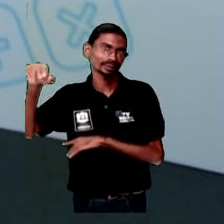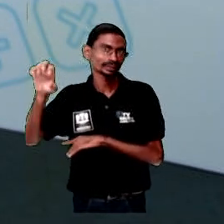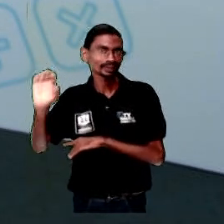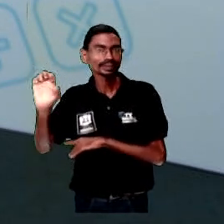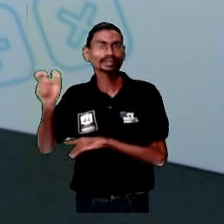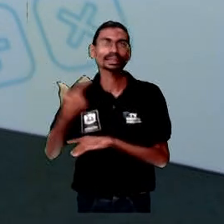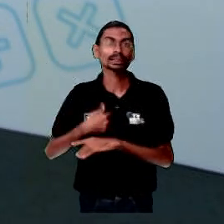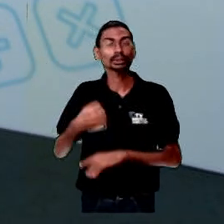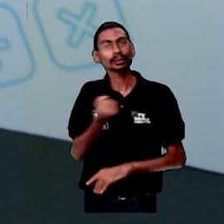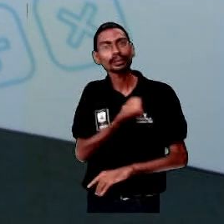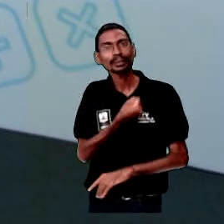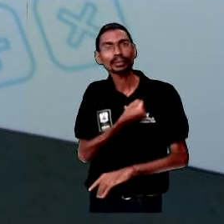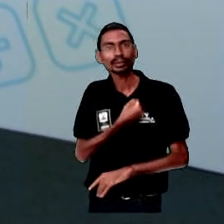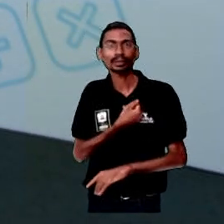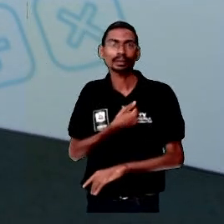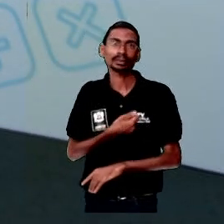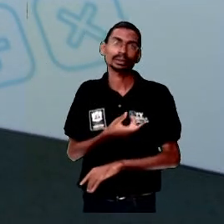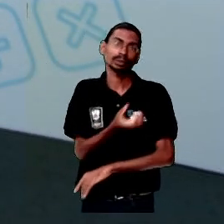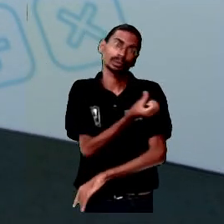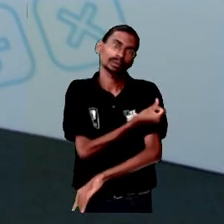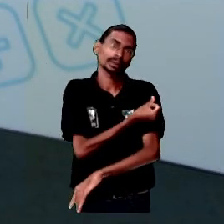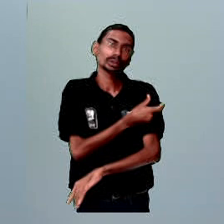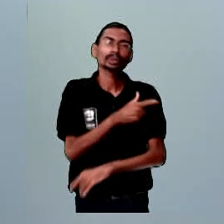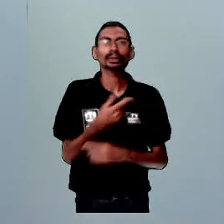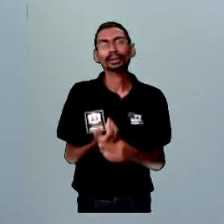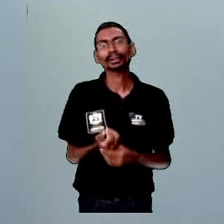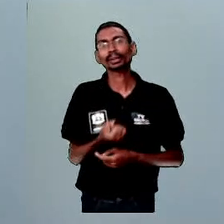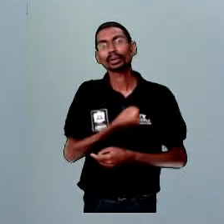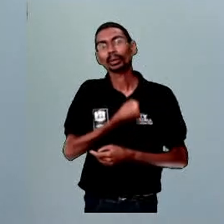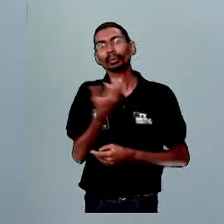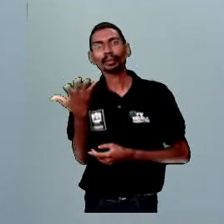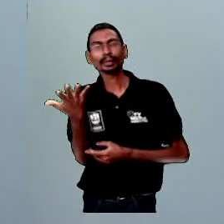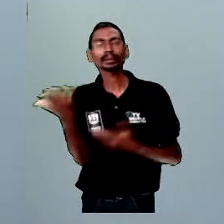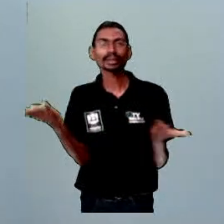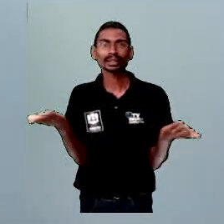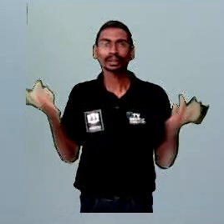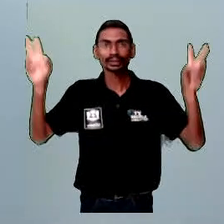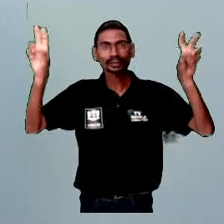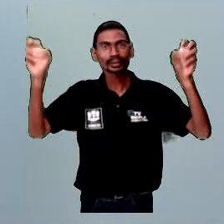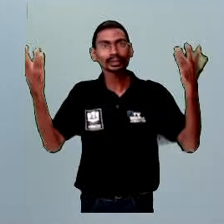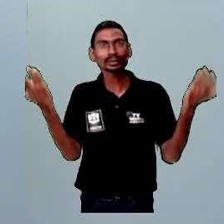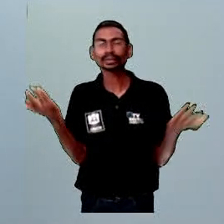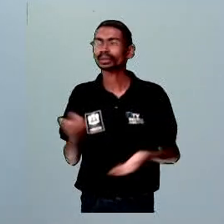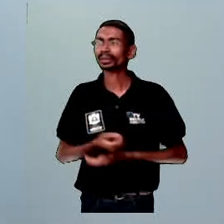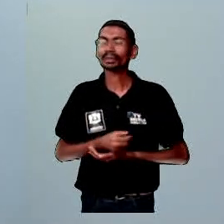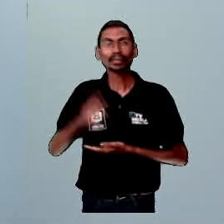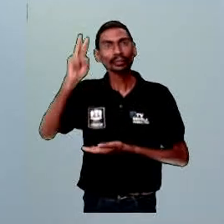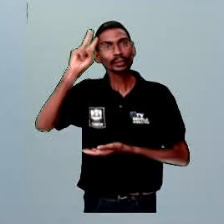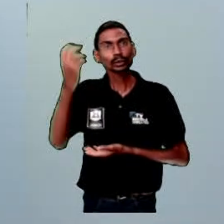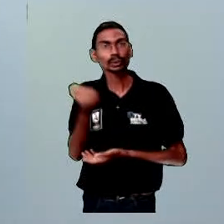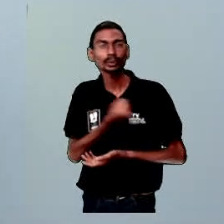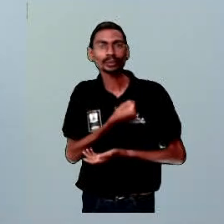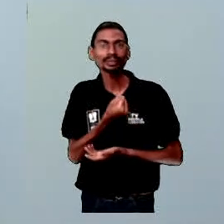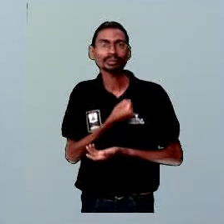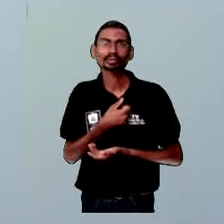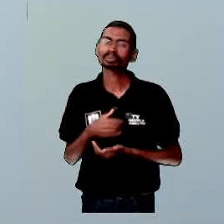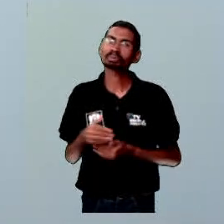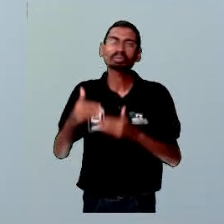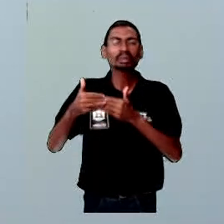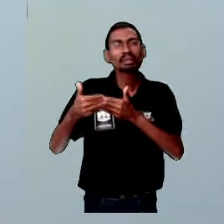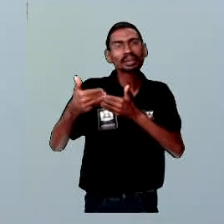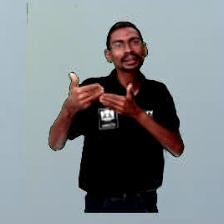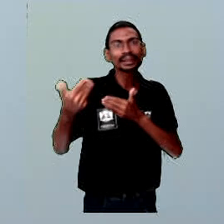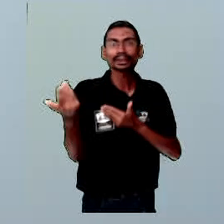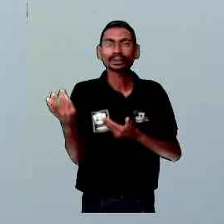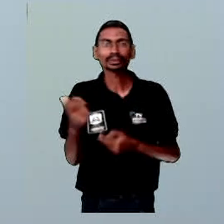sobre números naturais. Vamos observar aqui a história dos números, né? Inicialmente, a gente não tinha o número que a